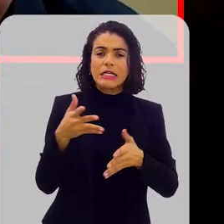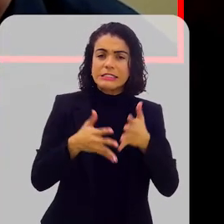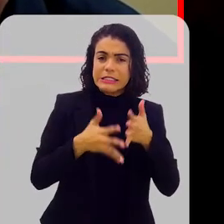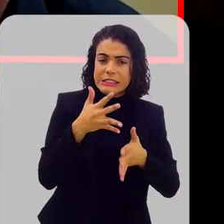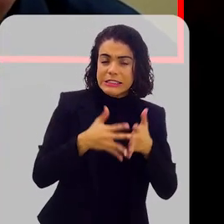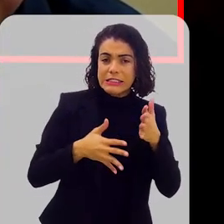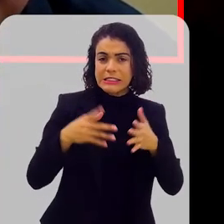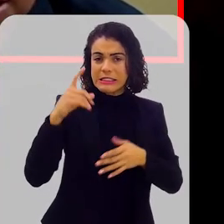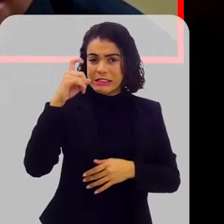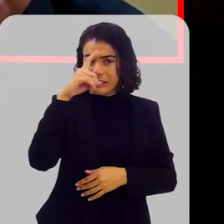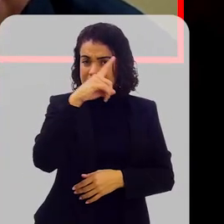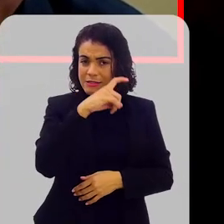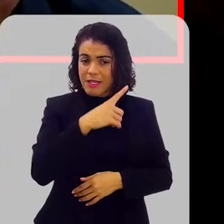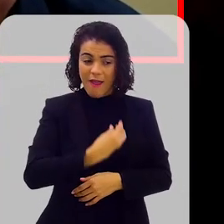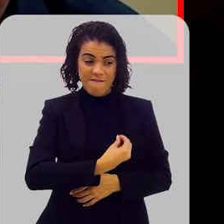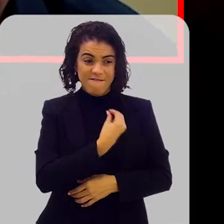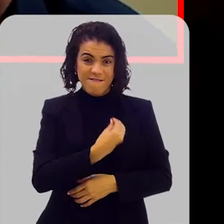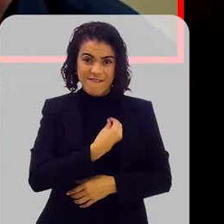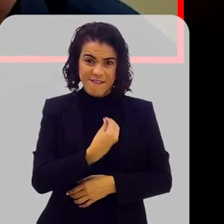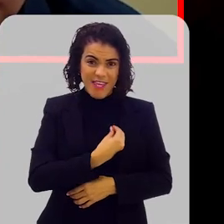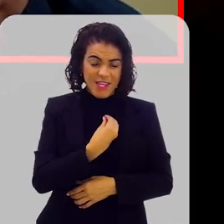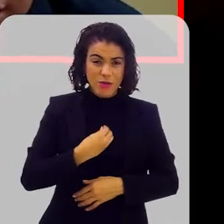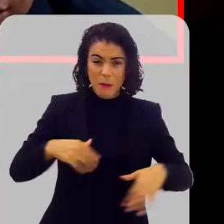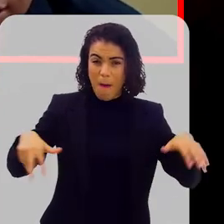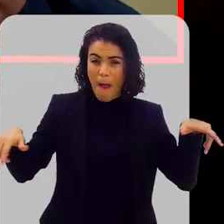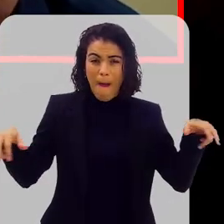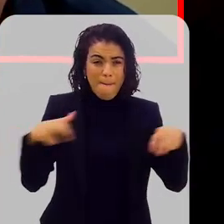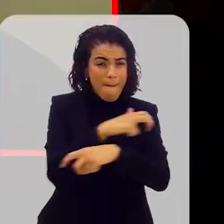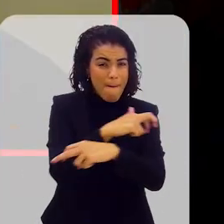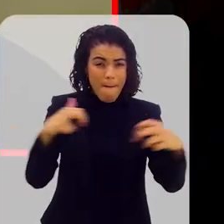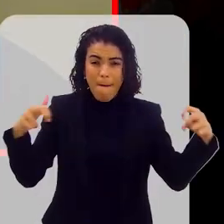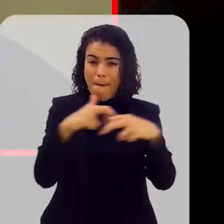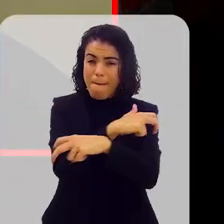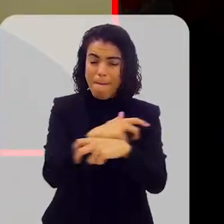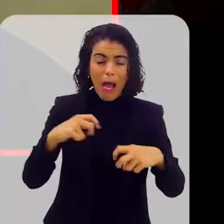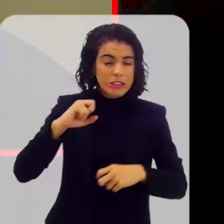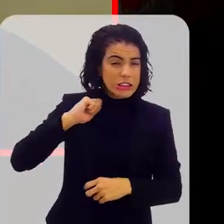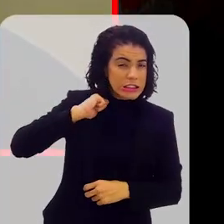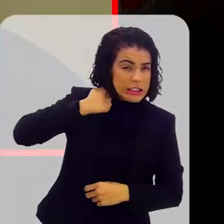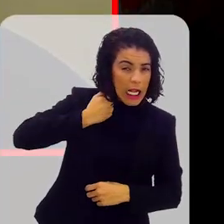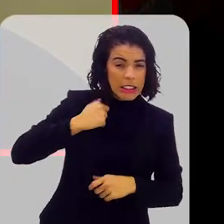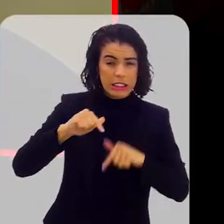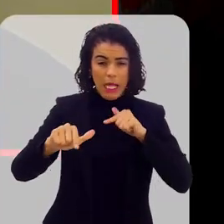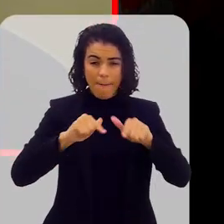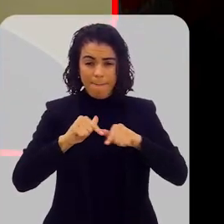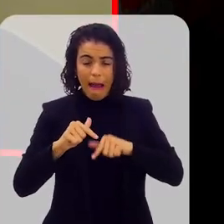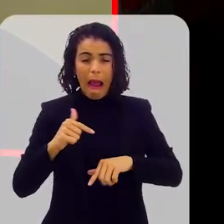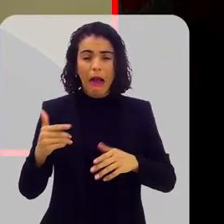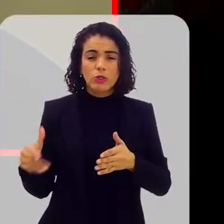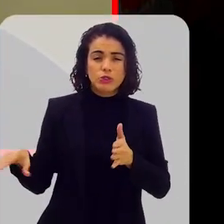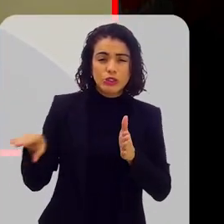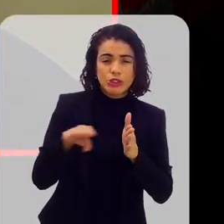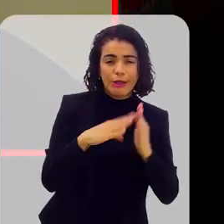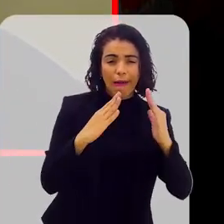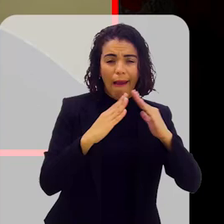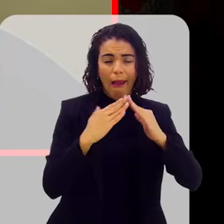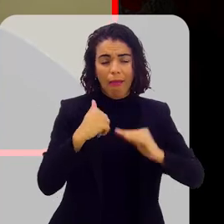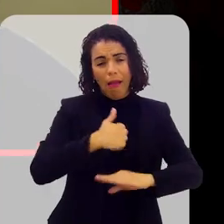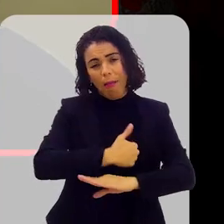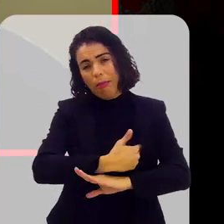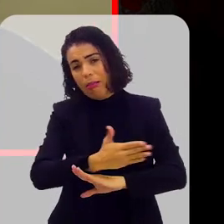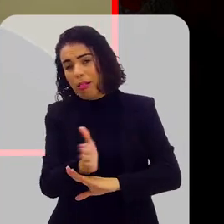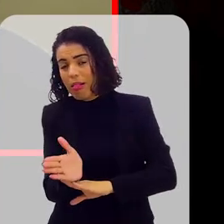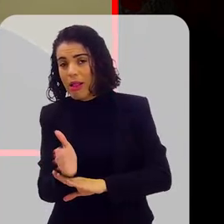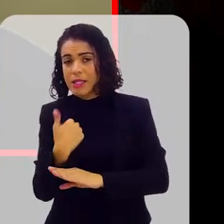mesmo sabendo toda a dificuldade que a gente enfrenta na nossa vida corrida do dia a dia hoje, a gente tem o estresse do trabalho, a gente chega em casa